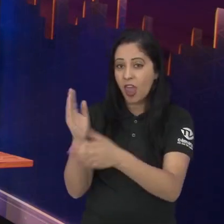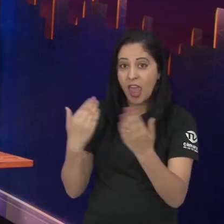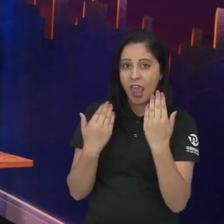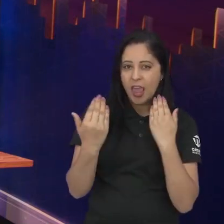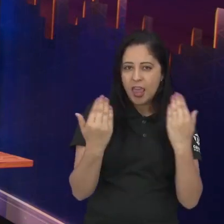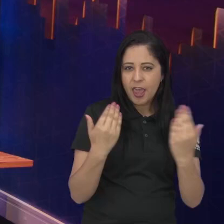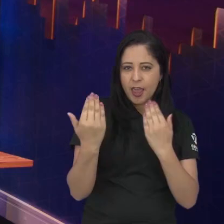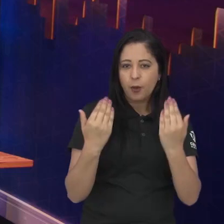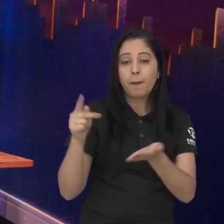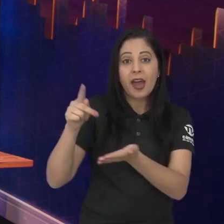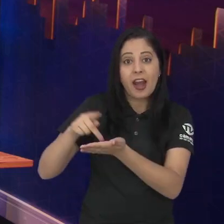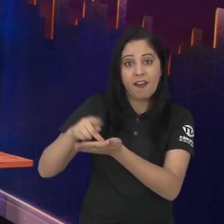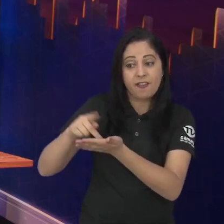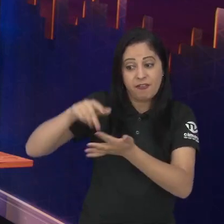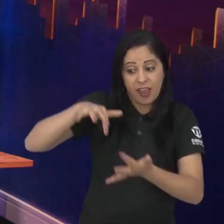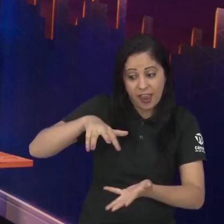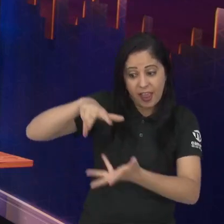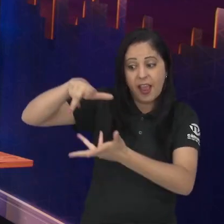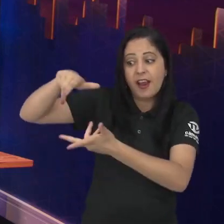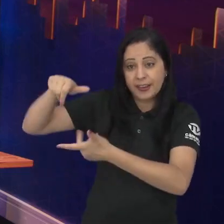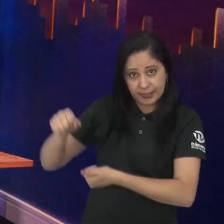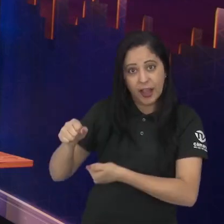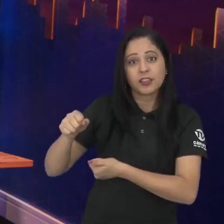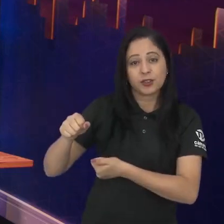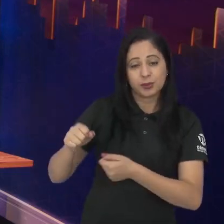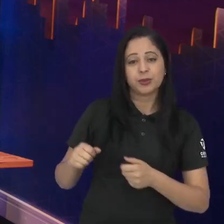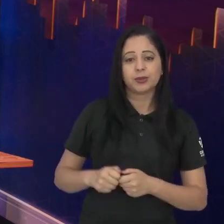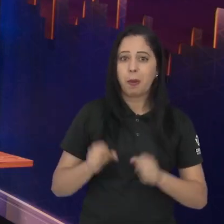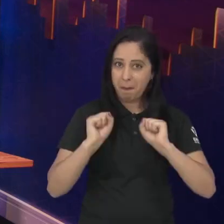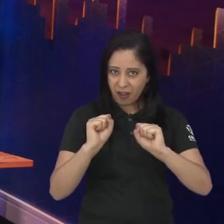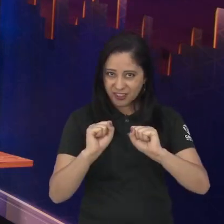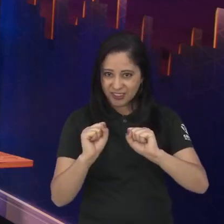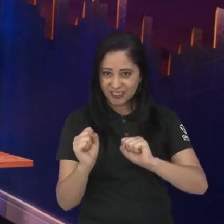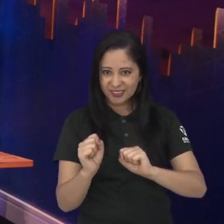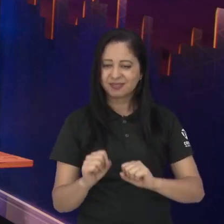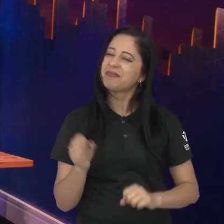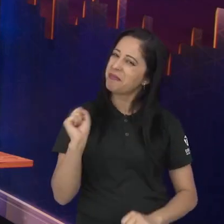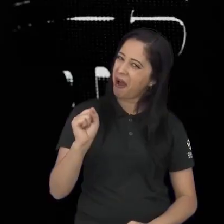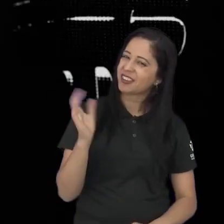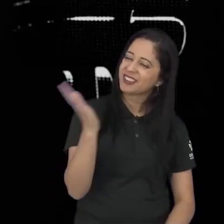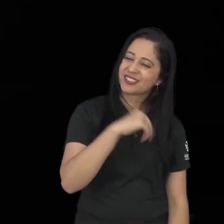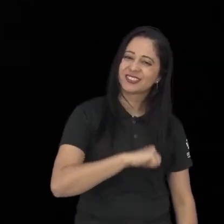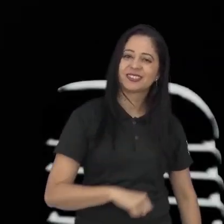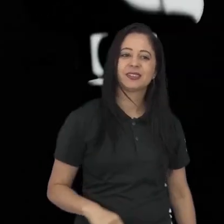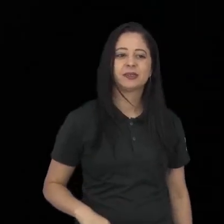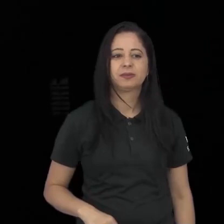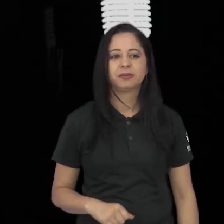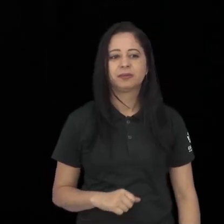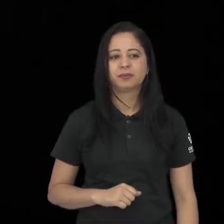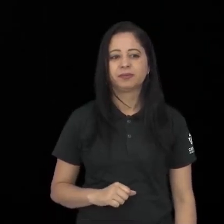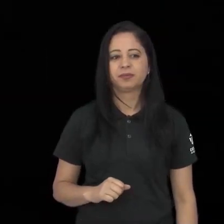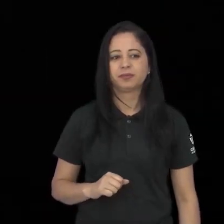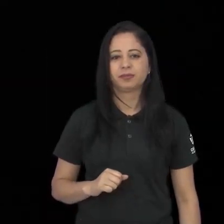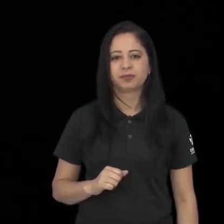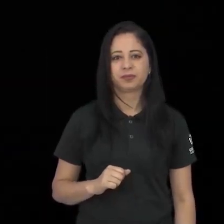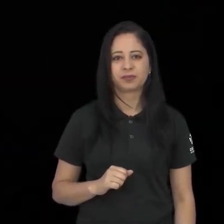foram as soluções e trazer então, comparar com a nossa realidade, pode ser? Pode ser.